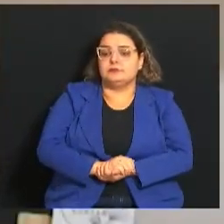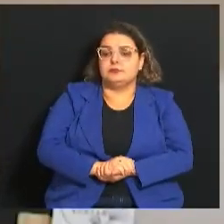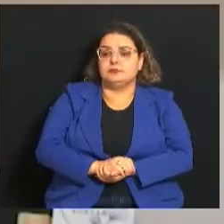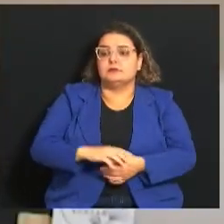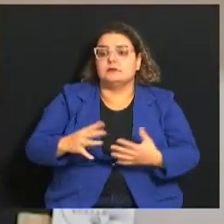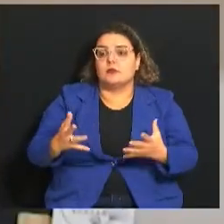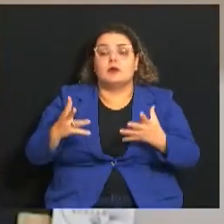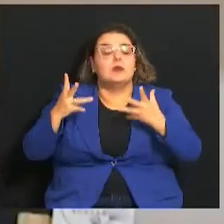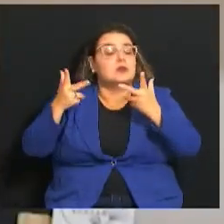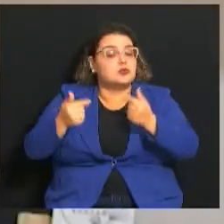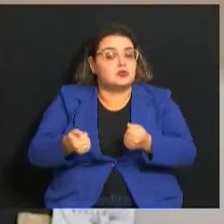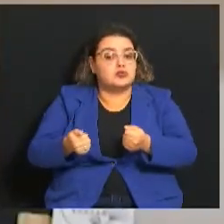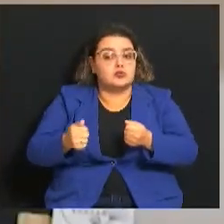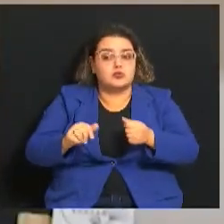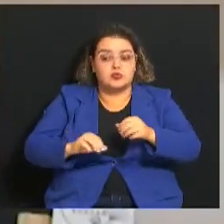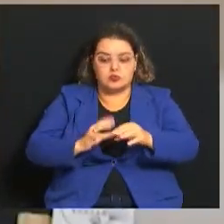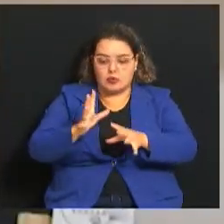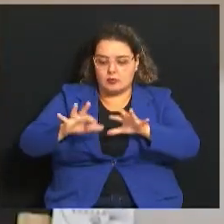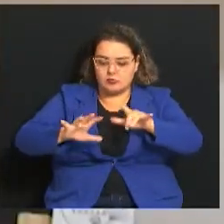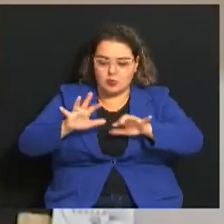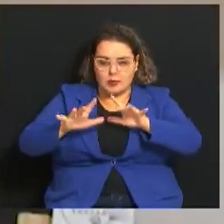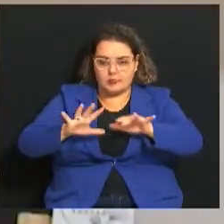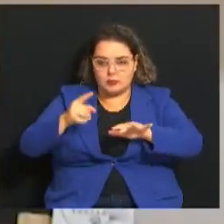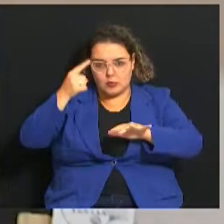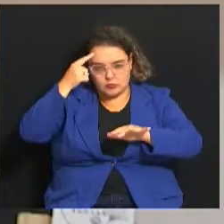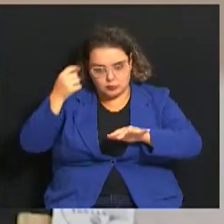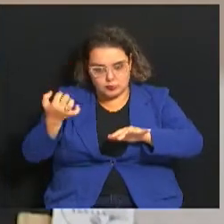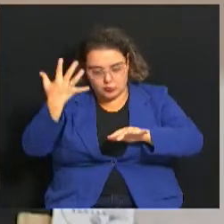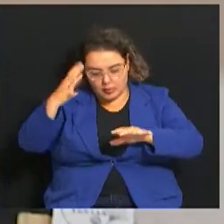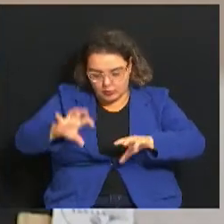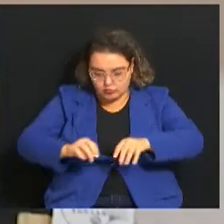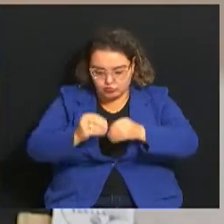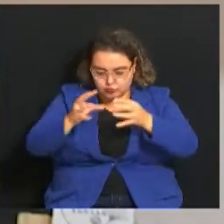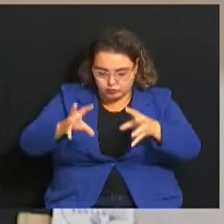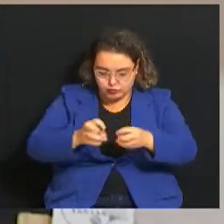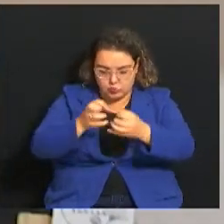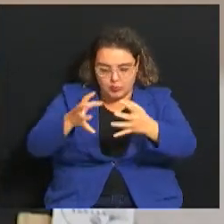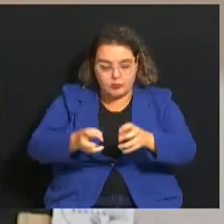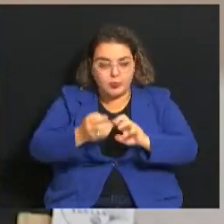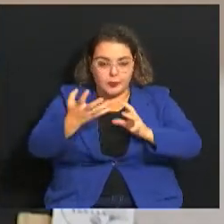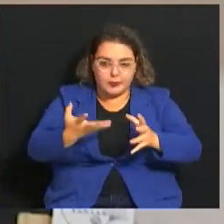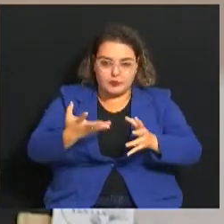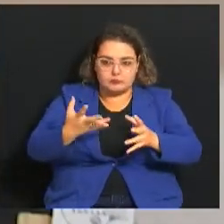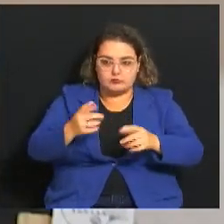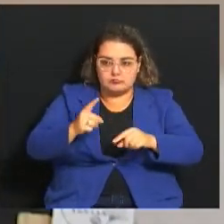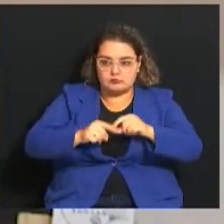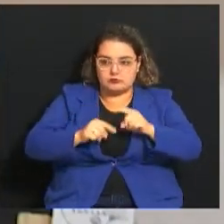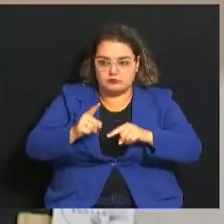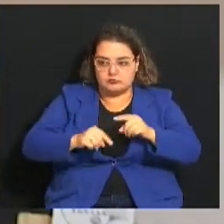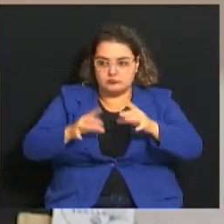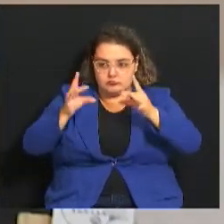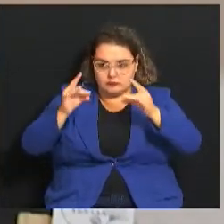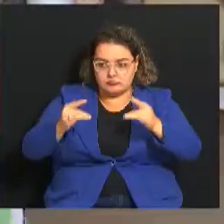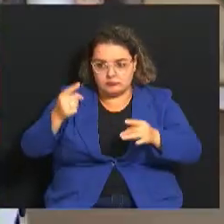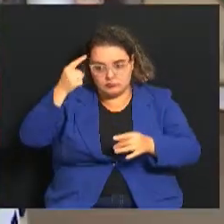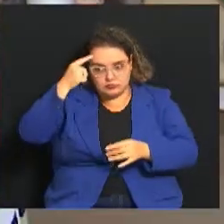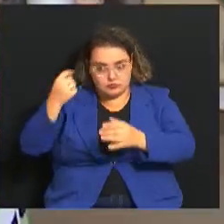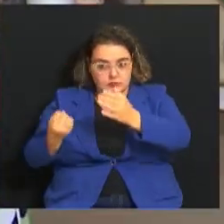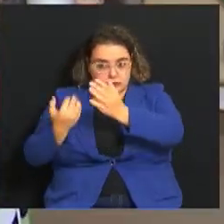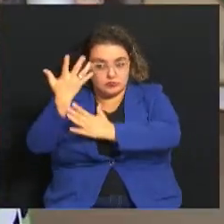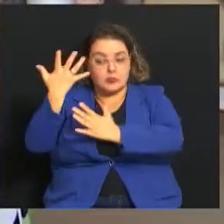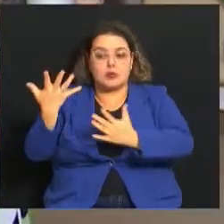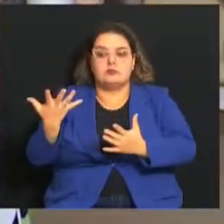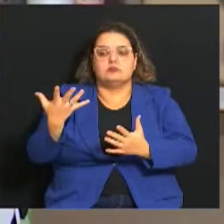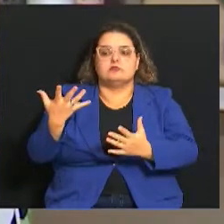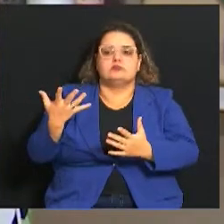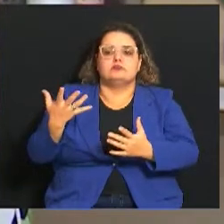né, manualmente, ele usa muita criatividade para desenvolver as peças. Então, a criatividade é o que mais está realmente refletido